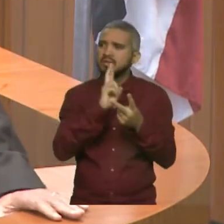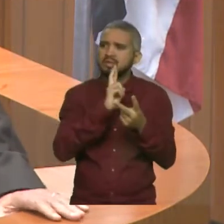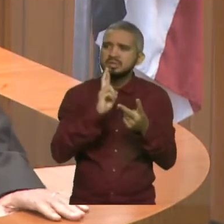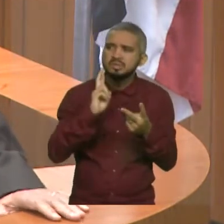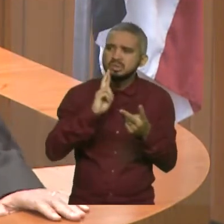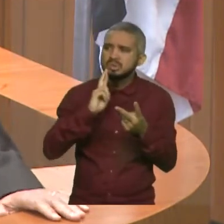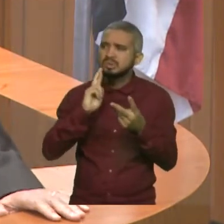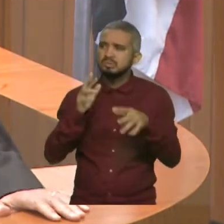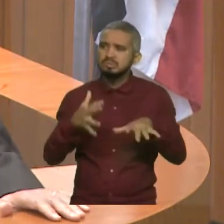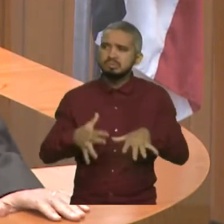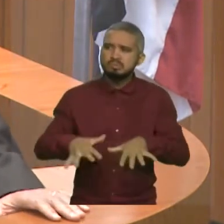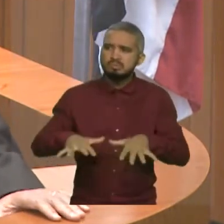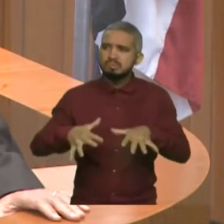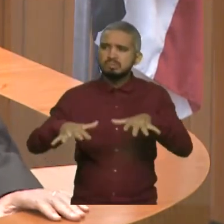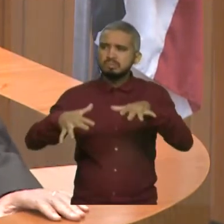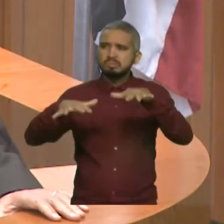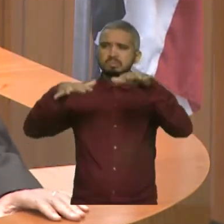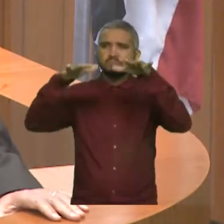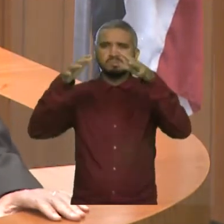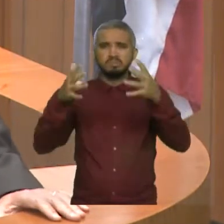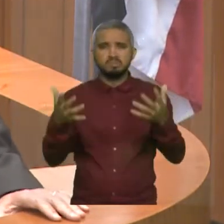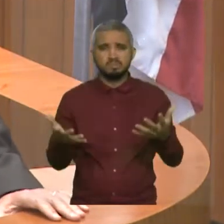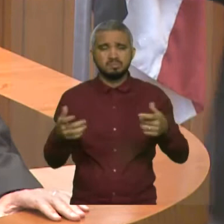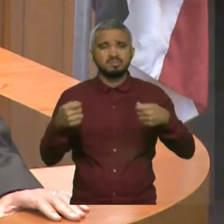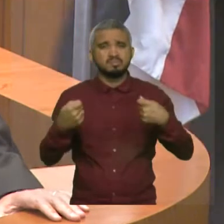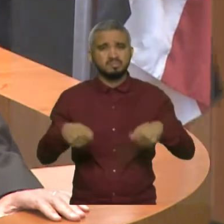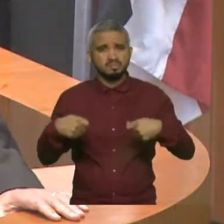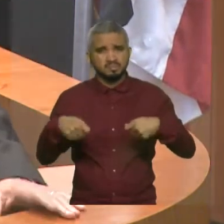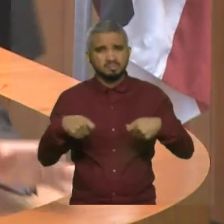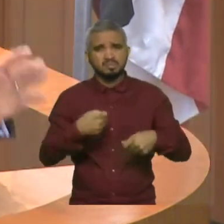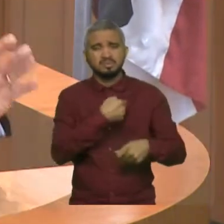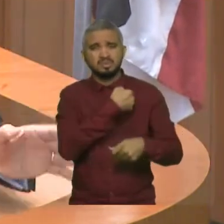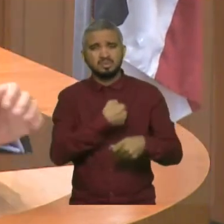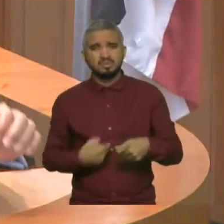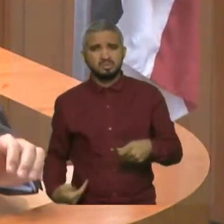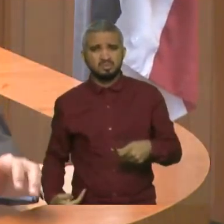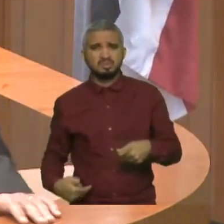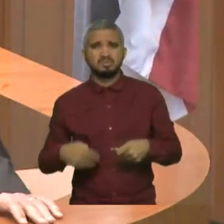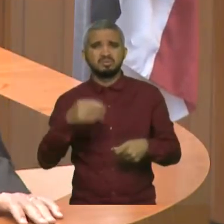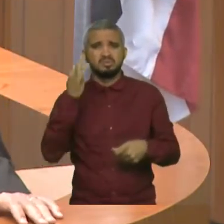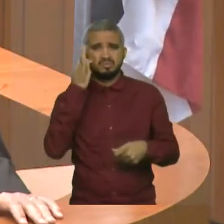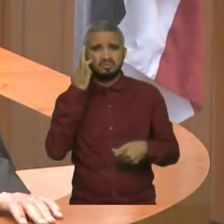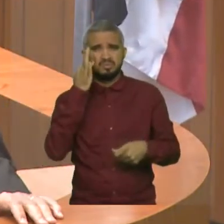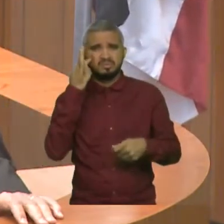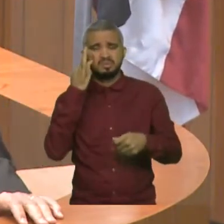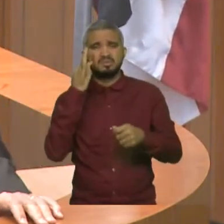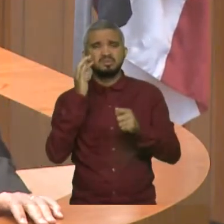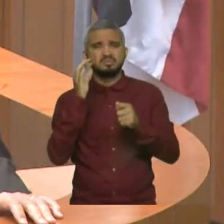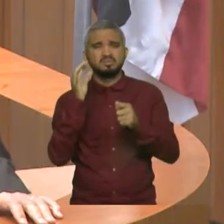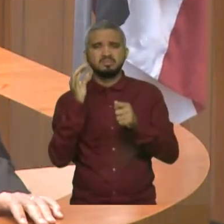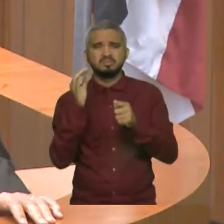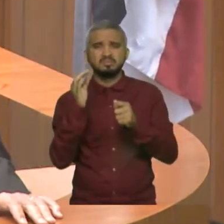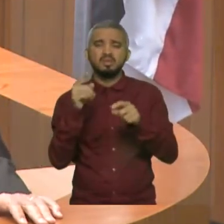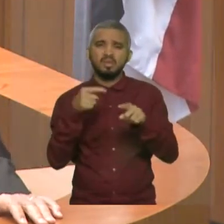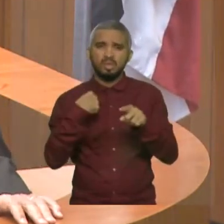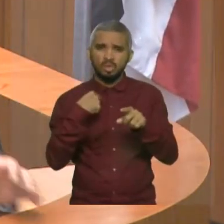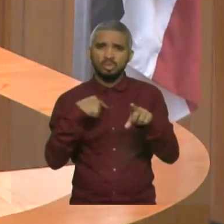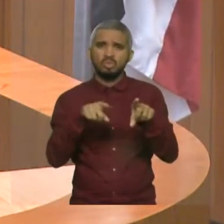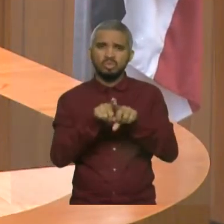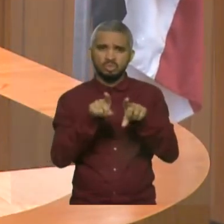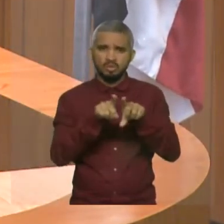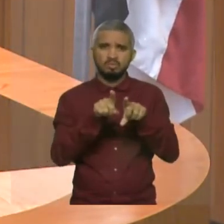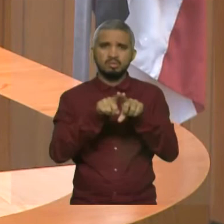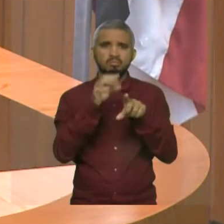precisa que esta casa envie imediatamente ao governador Flávio Dino. Já estou também indo ao Palácio dos Leões